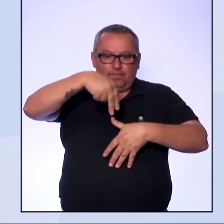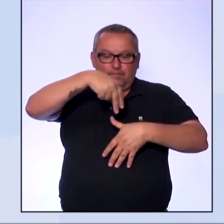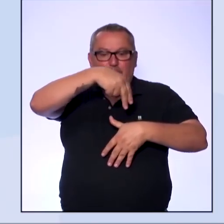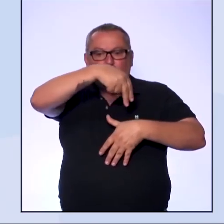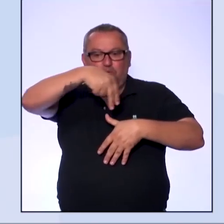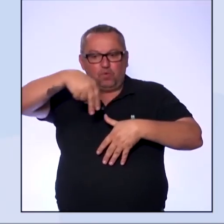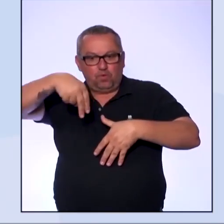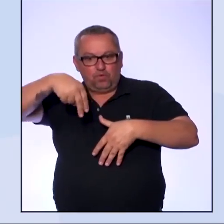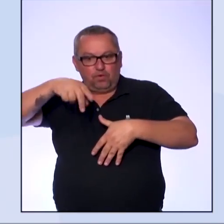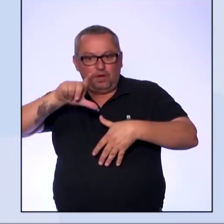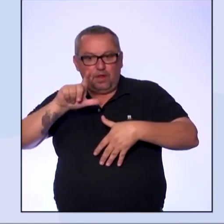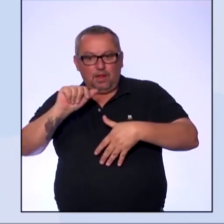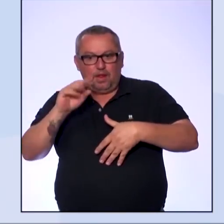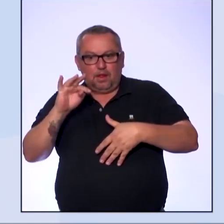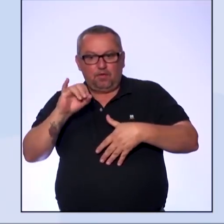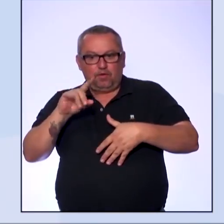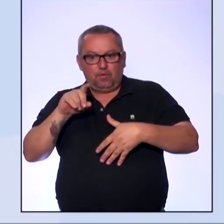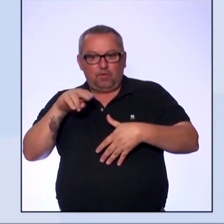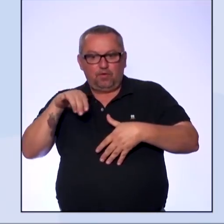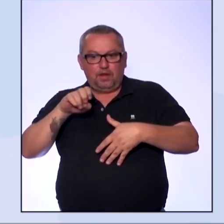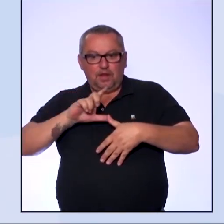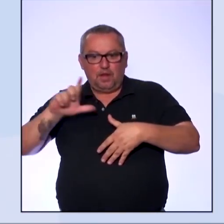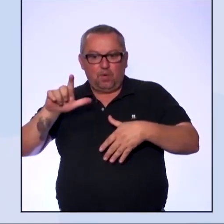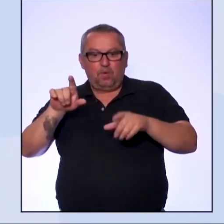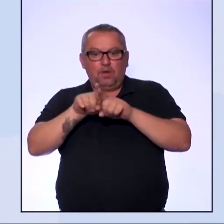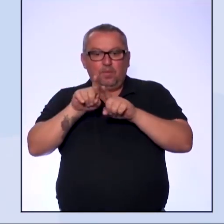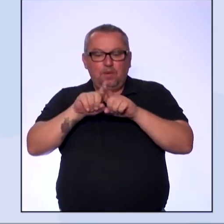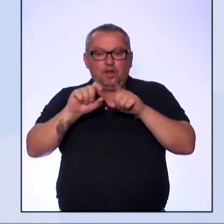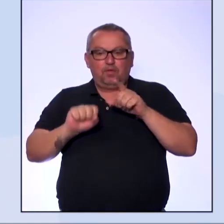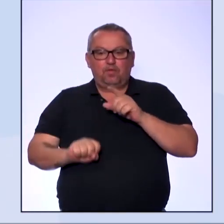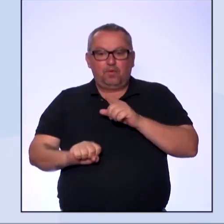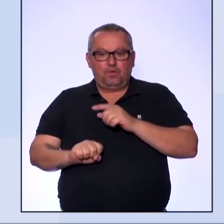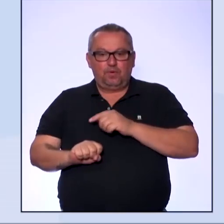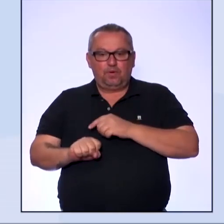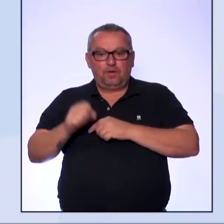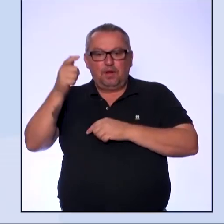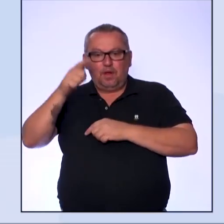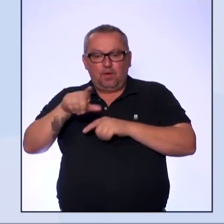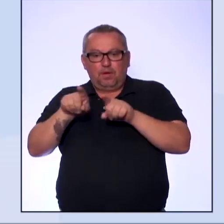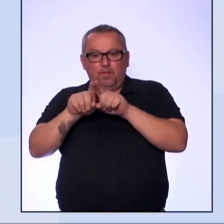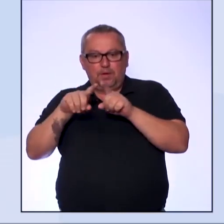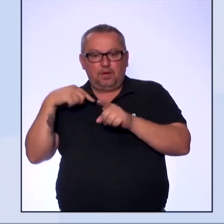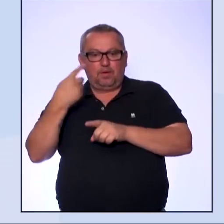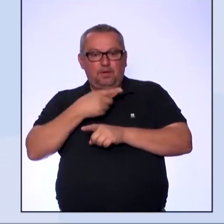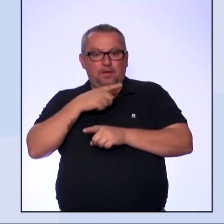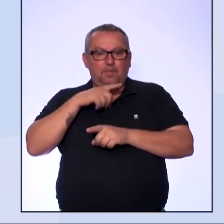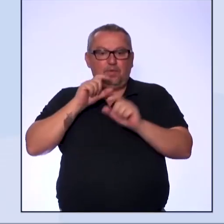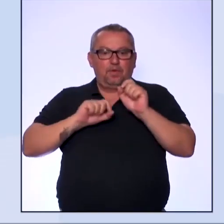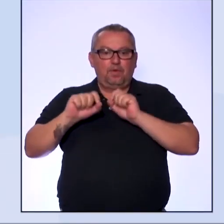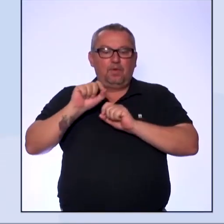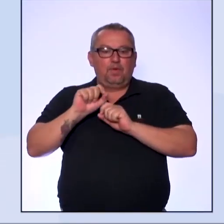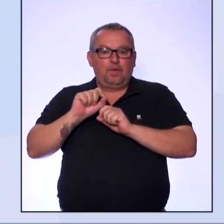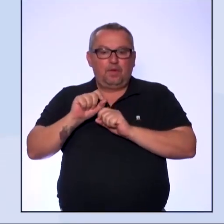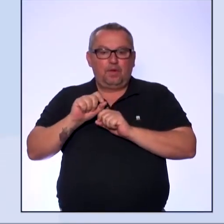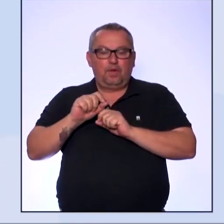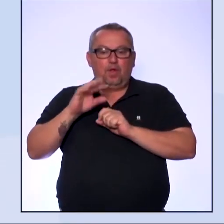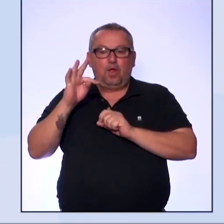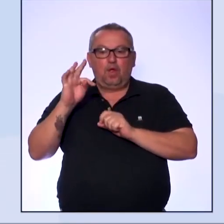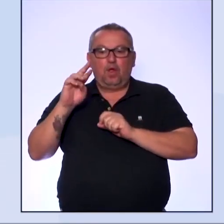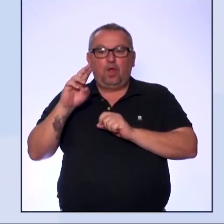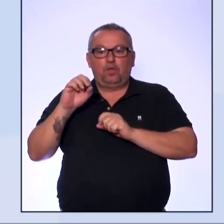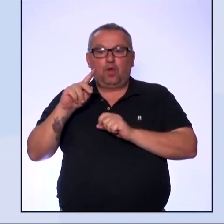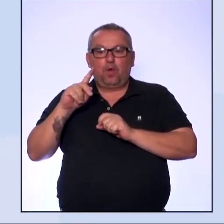latitudinal, e também o hemisfério latitudinal sul. A outra localização que nós temos aí é a questão dos